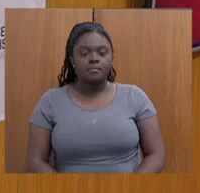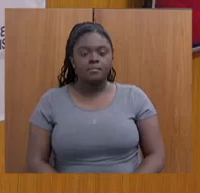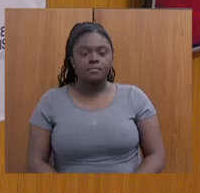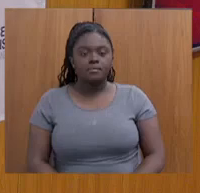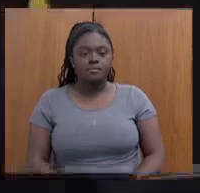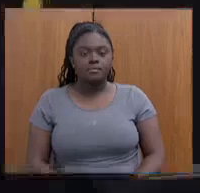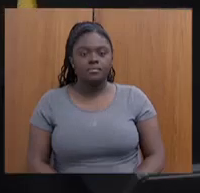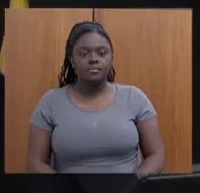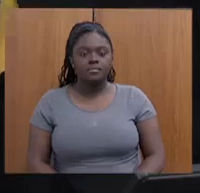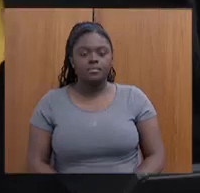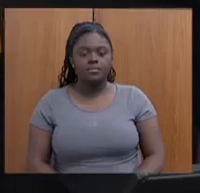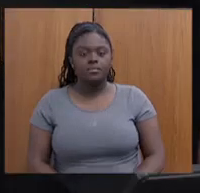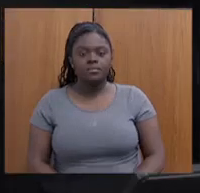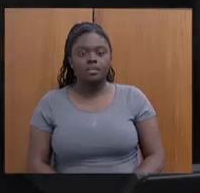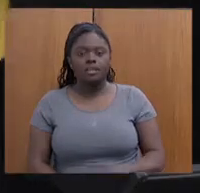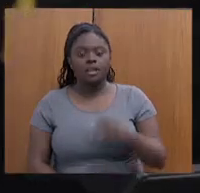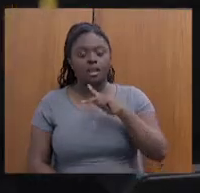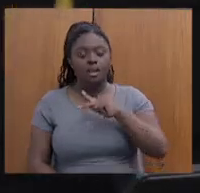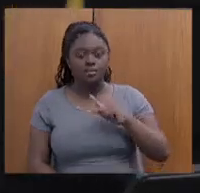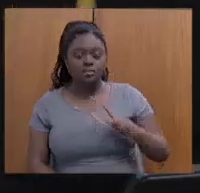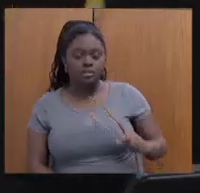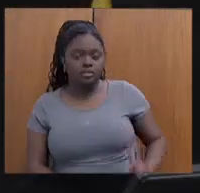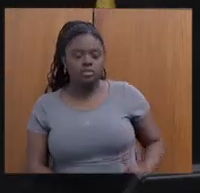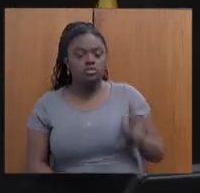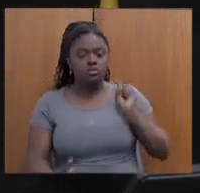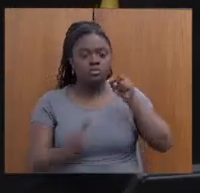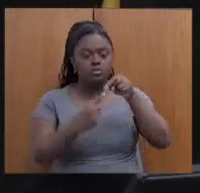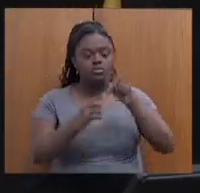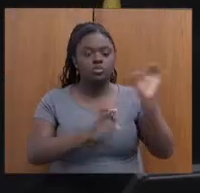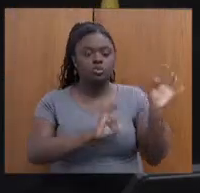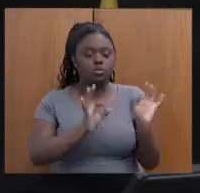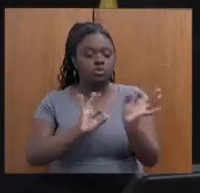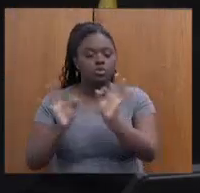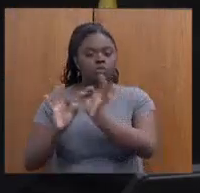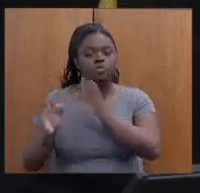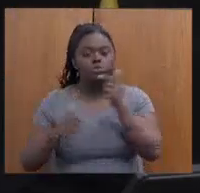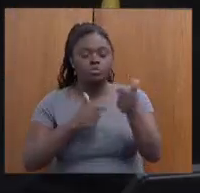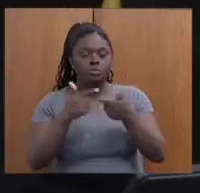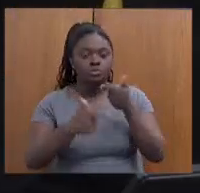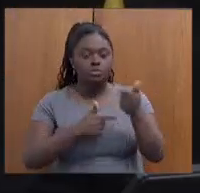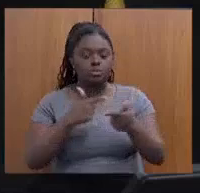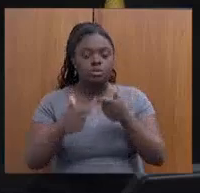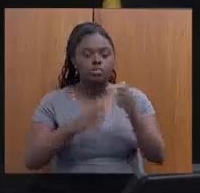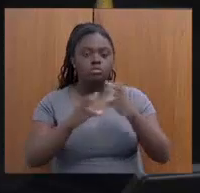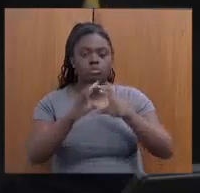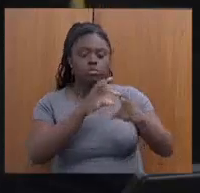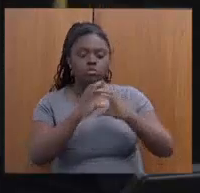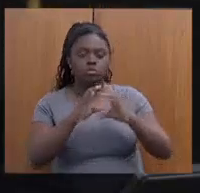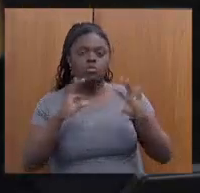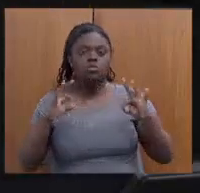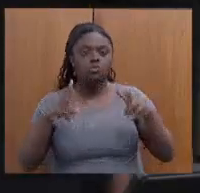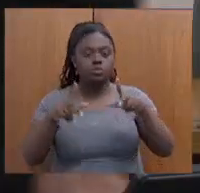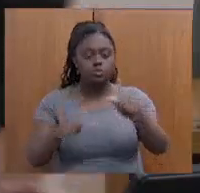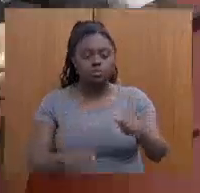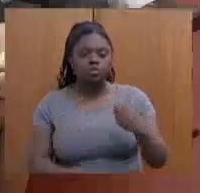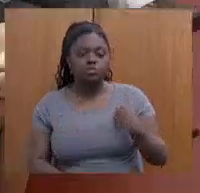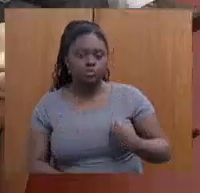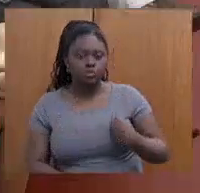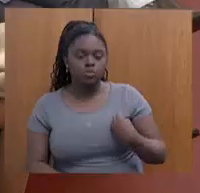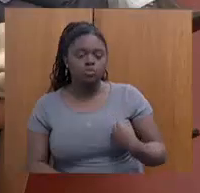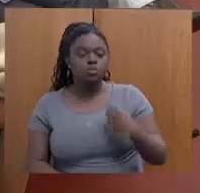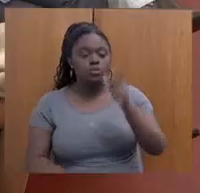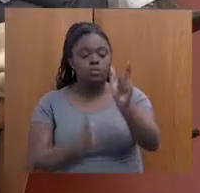A presidência, tendo em vista a organização dos trabalhos, comunica aos parlamentares e aos convidados que os atos dessa